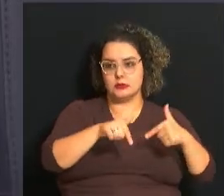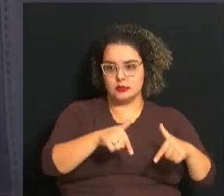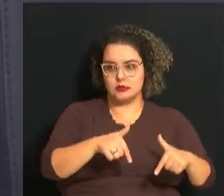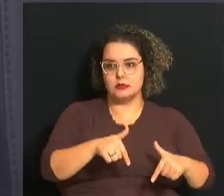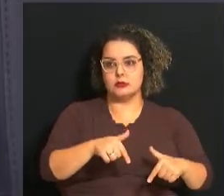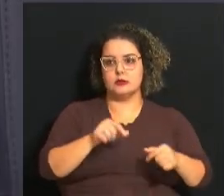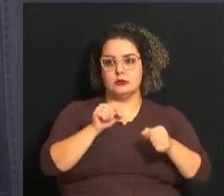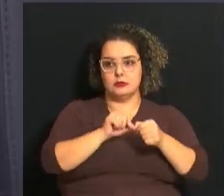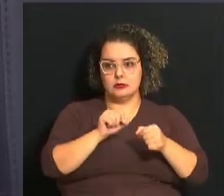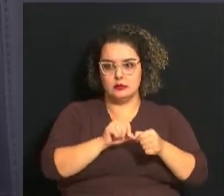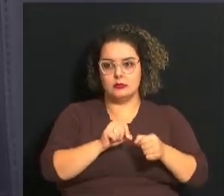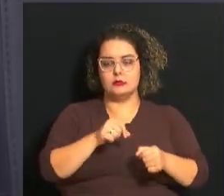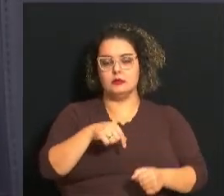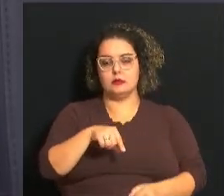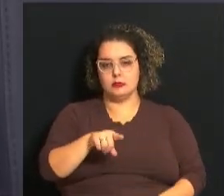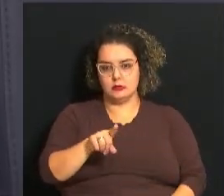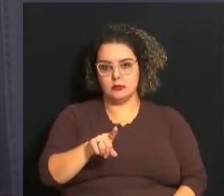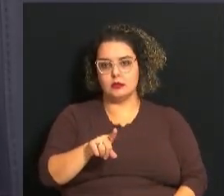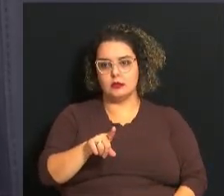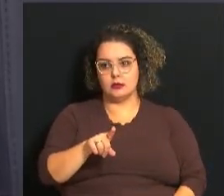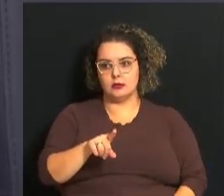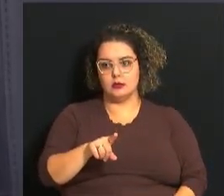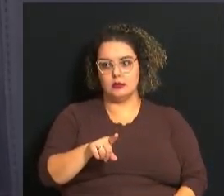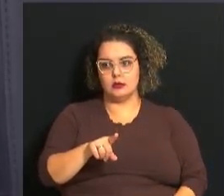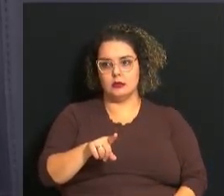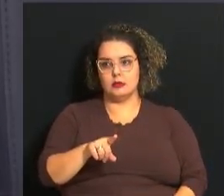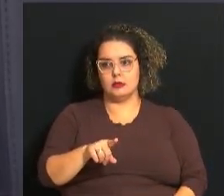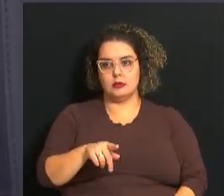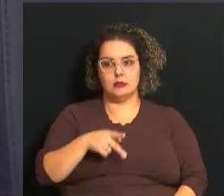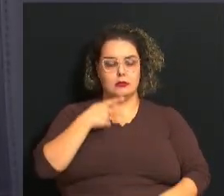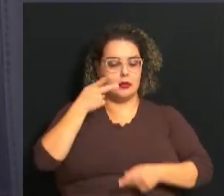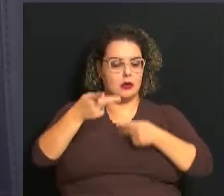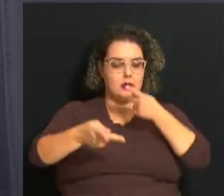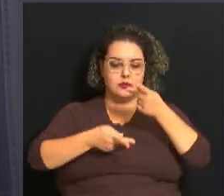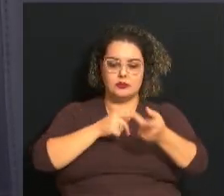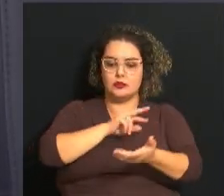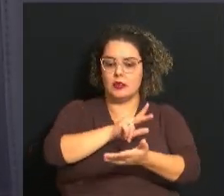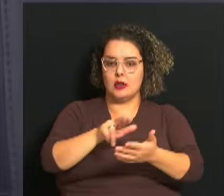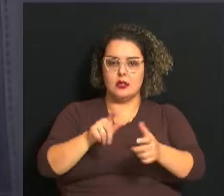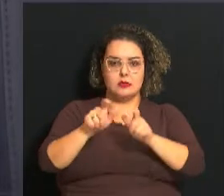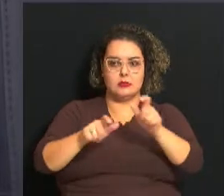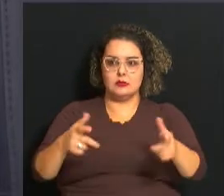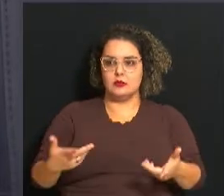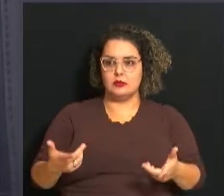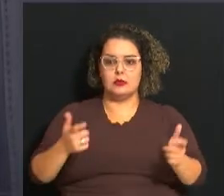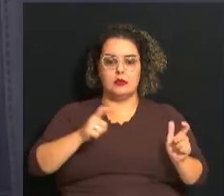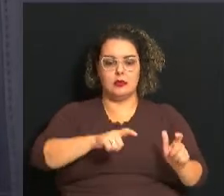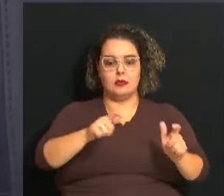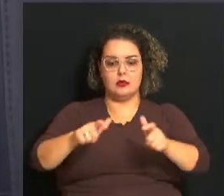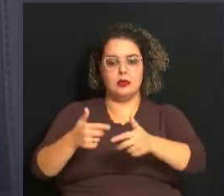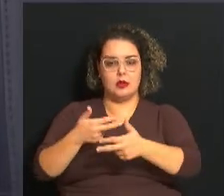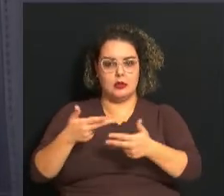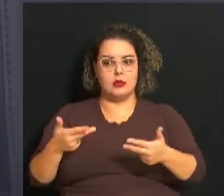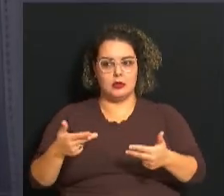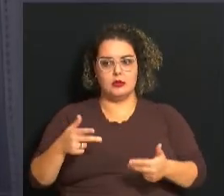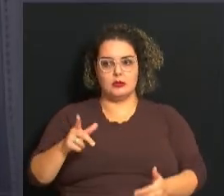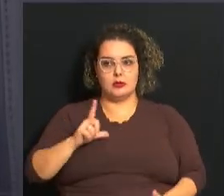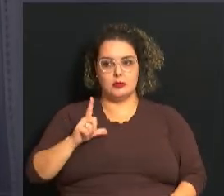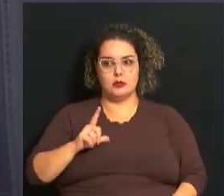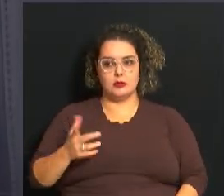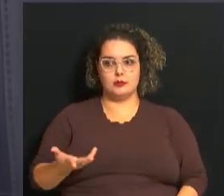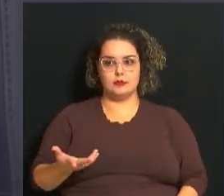fazem isso e que vão né eu já tenho depois no meio de muita gente e locais onde tem essa situação dá acesso